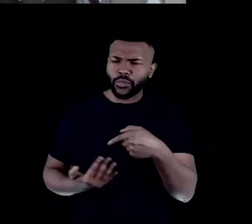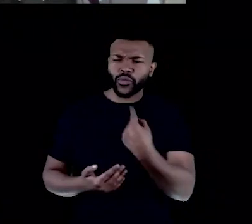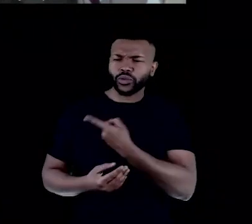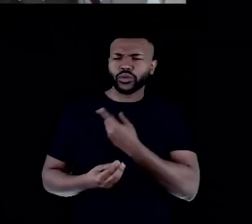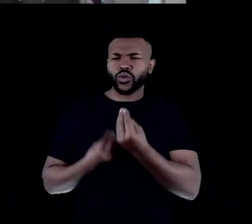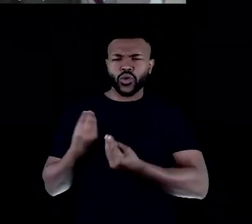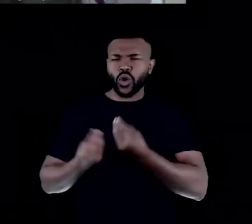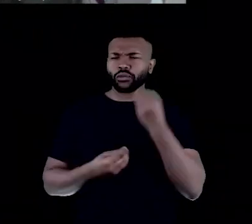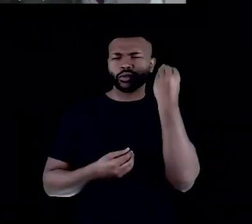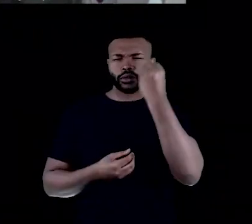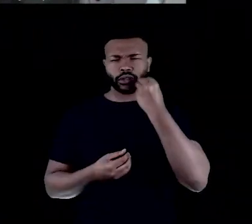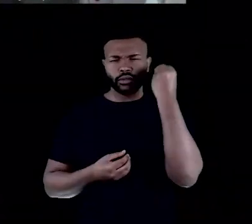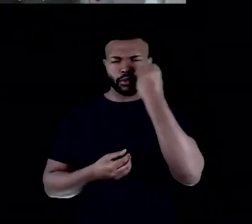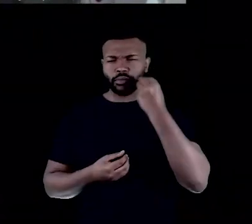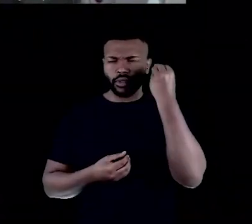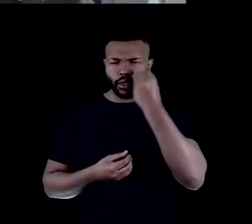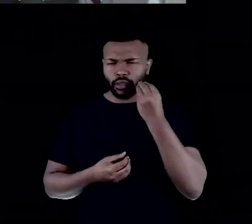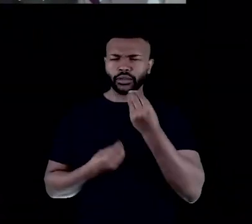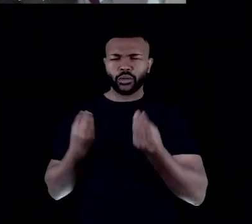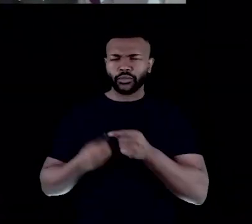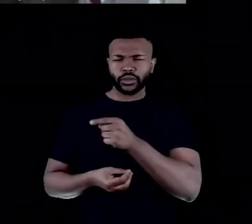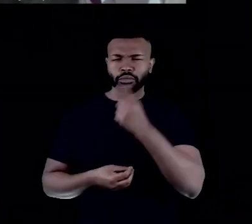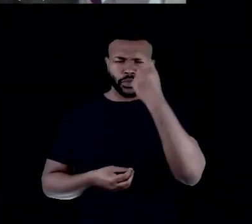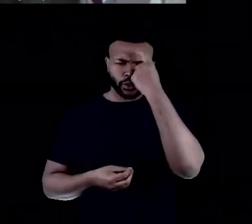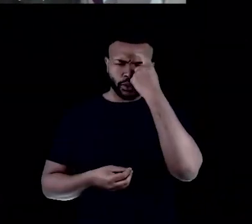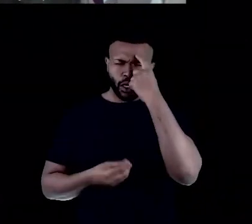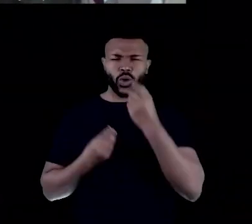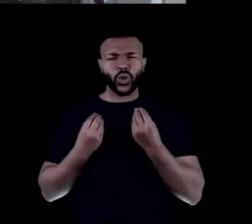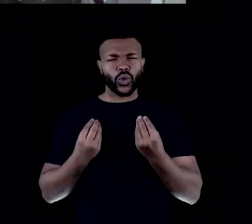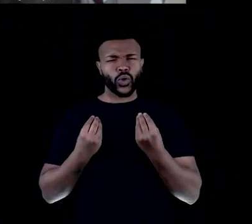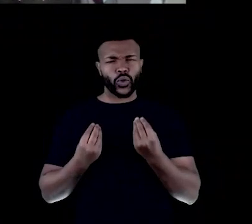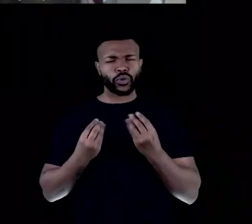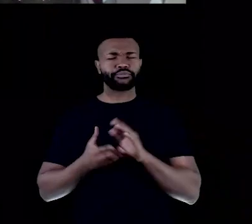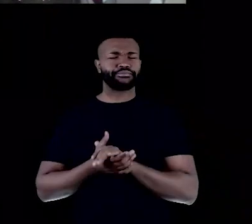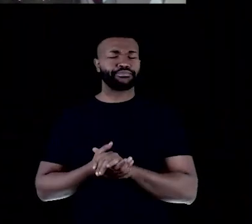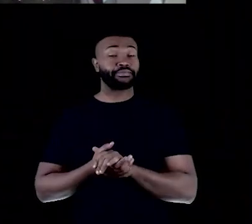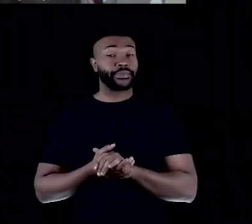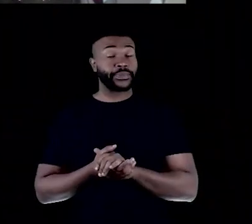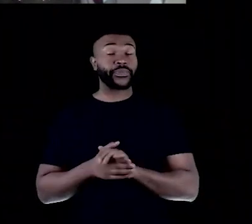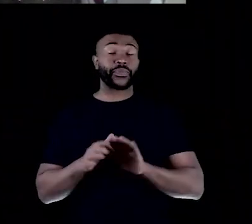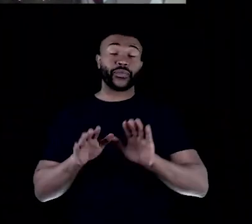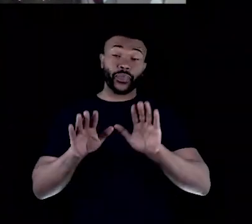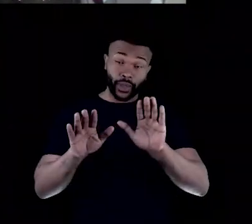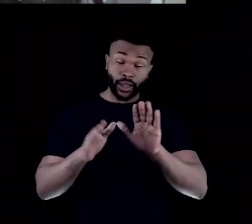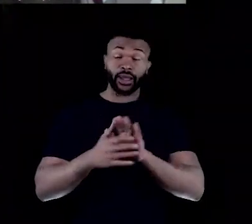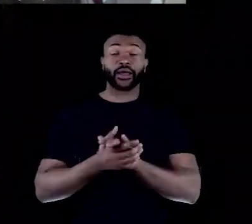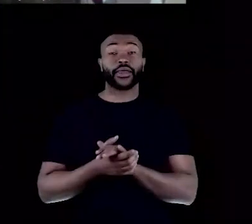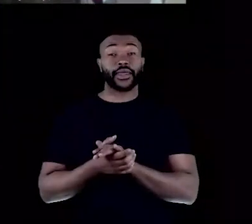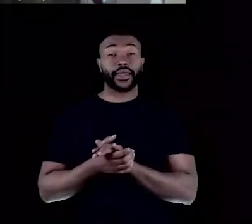um pouquinho pra gente como que é essa experiência, o que vocês pensaram, como foi. Sim.